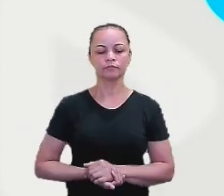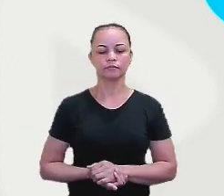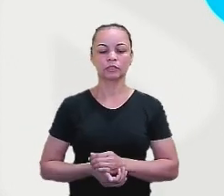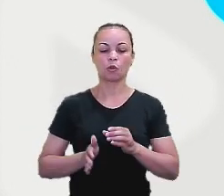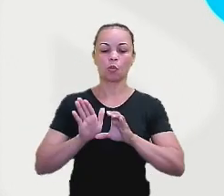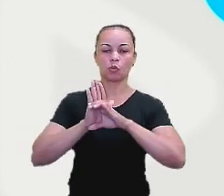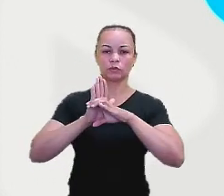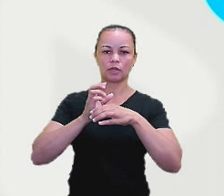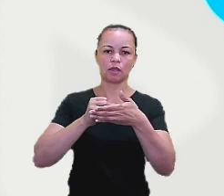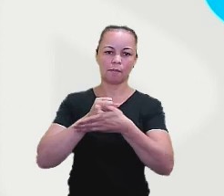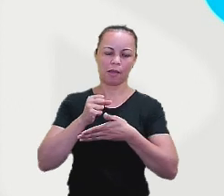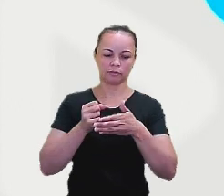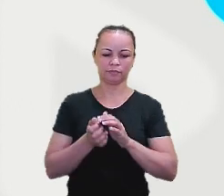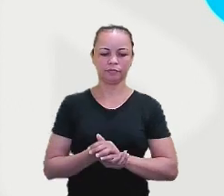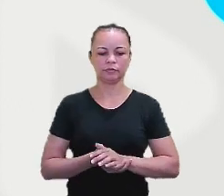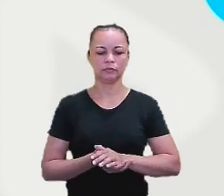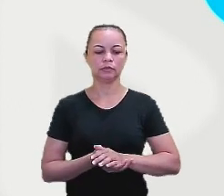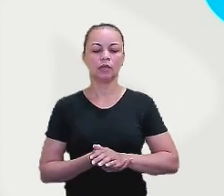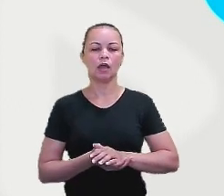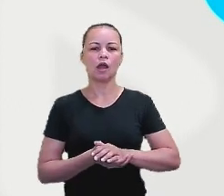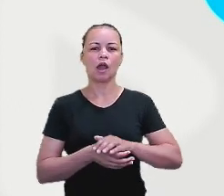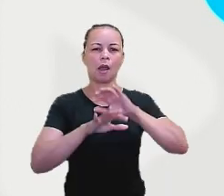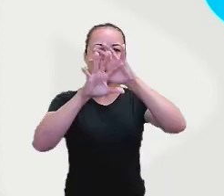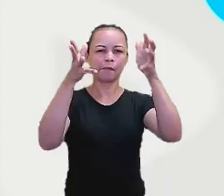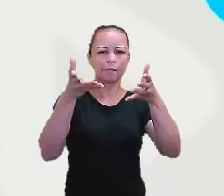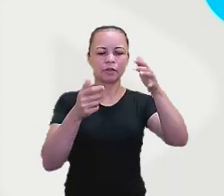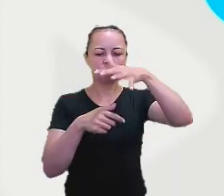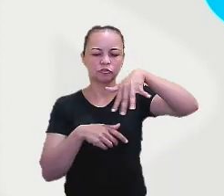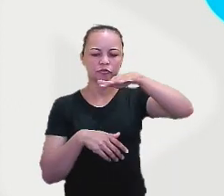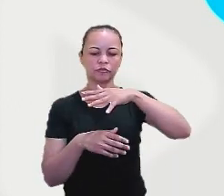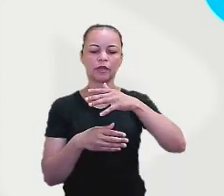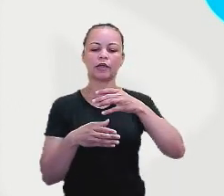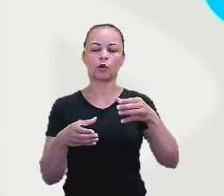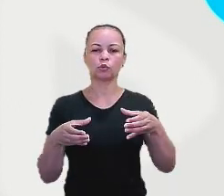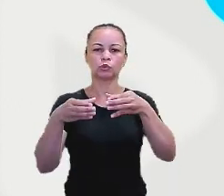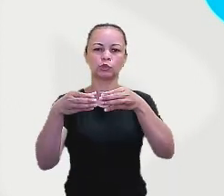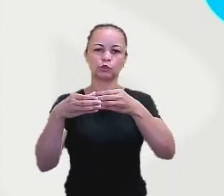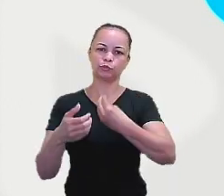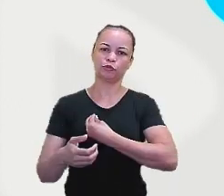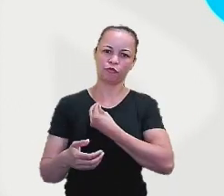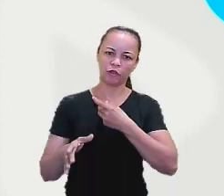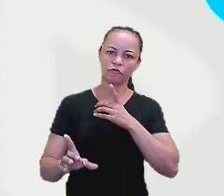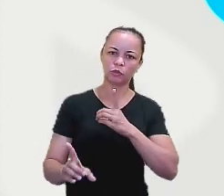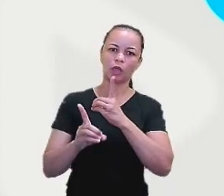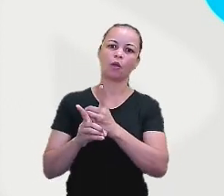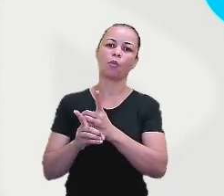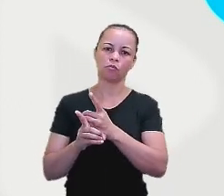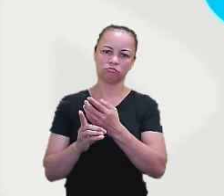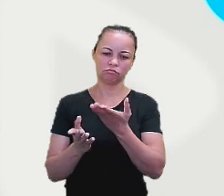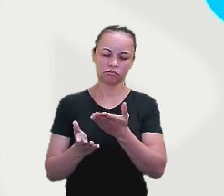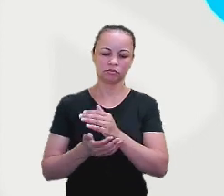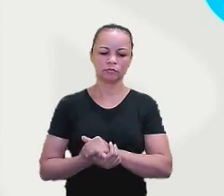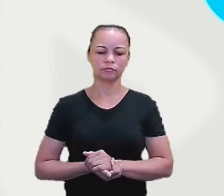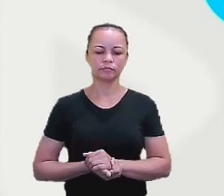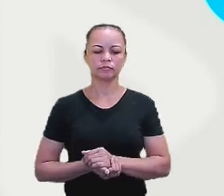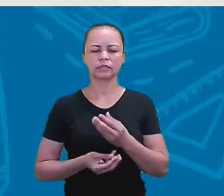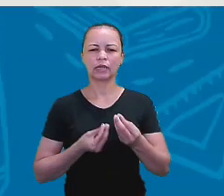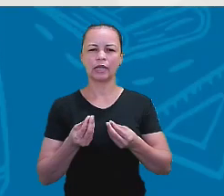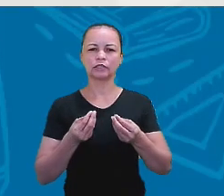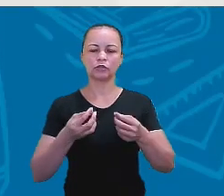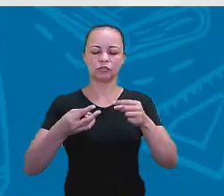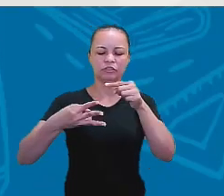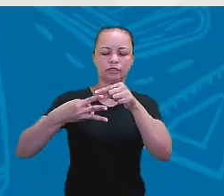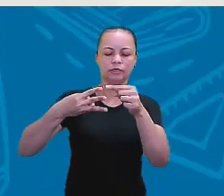básicos, tá? Biosfera. A esfera onde estão os seres vivos. É a esfera da vida, gente. Ela é dividida basicamente em três